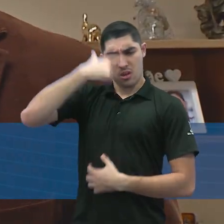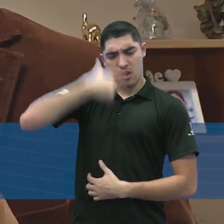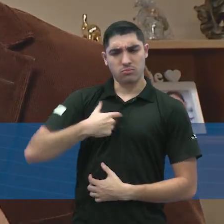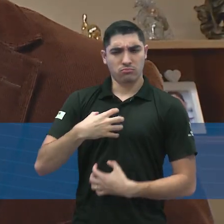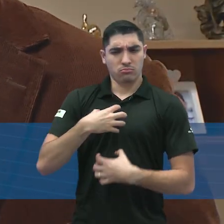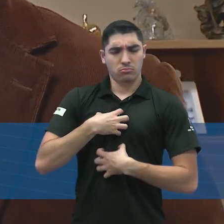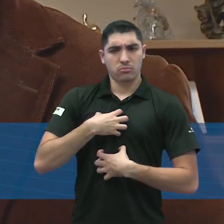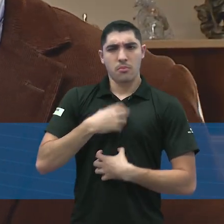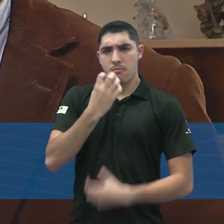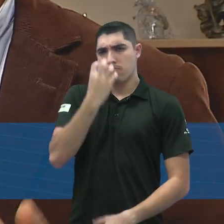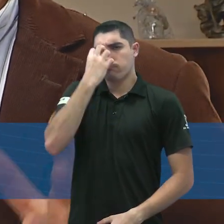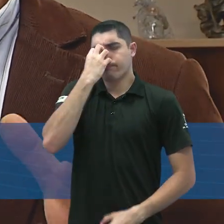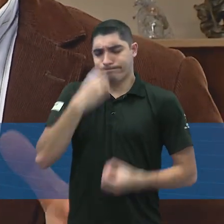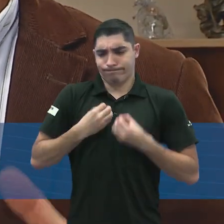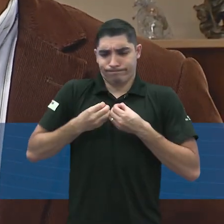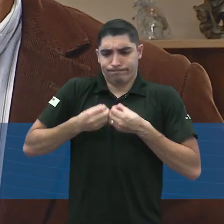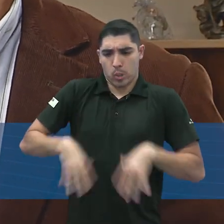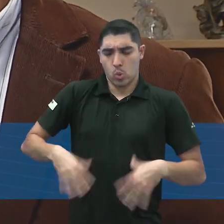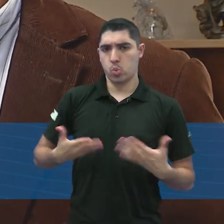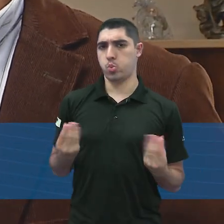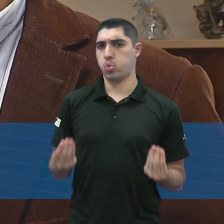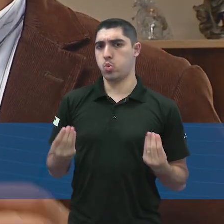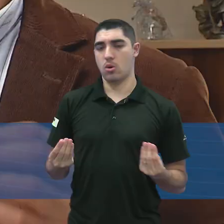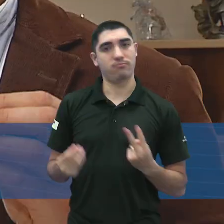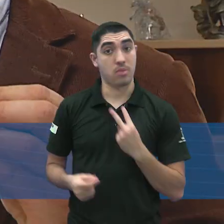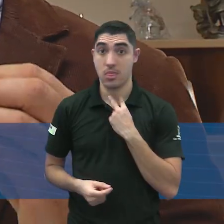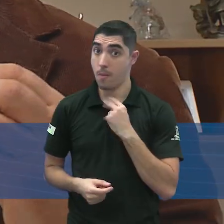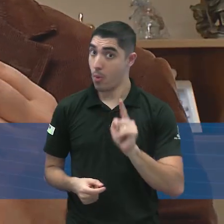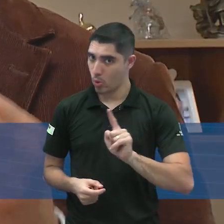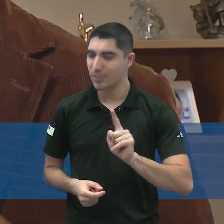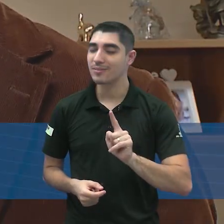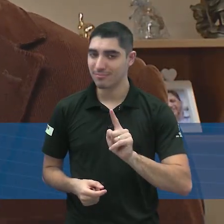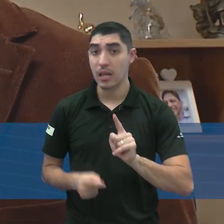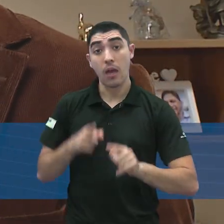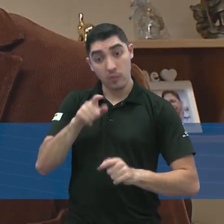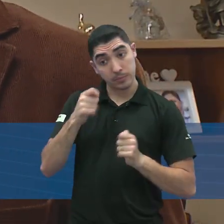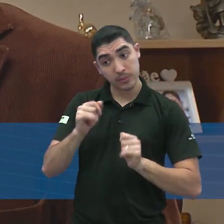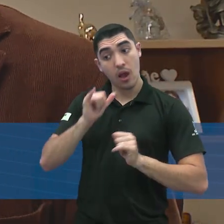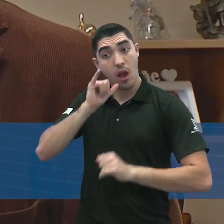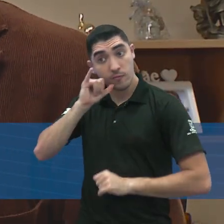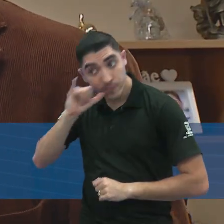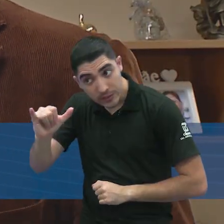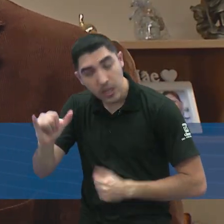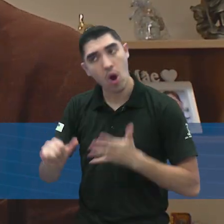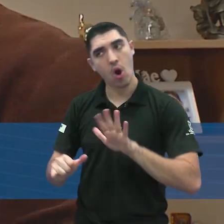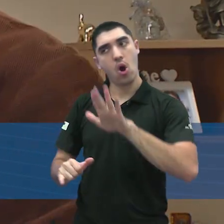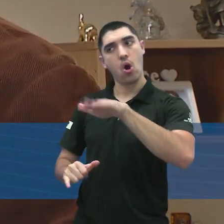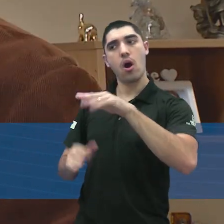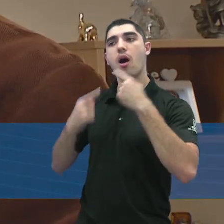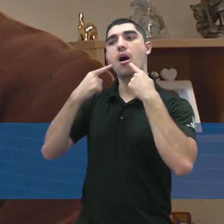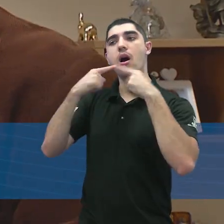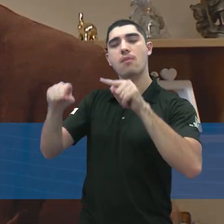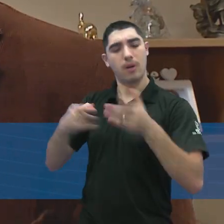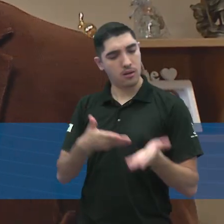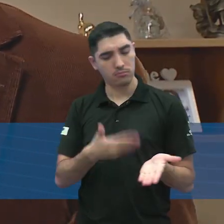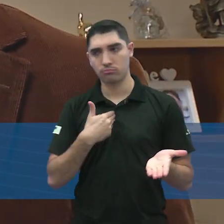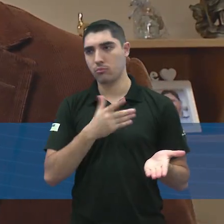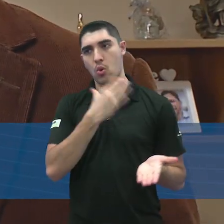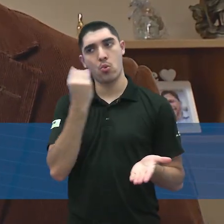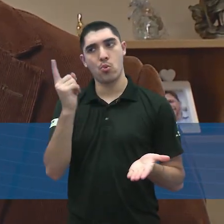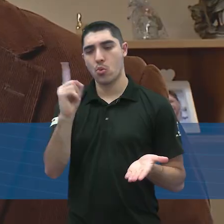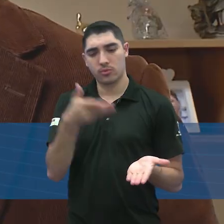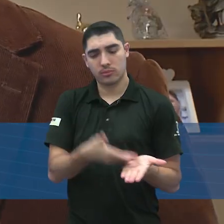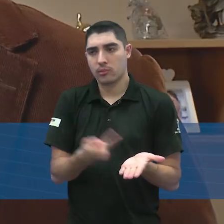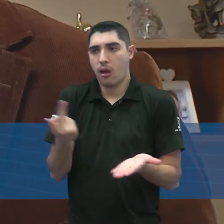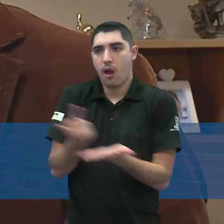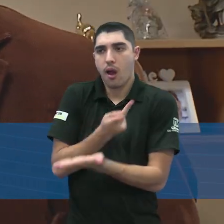Então, faz essa reclamação, faz esse registro dessa reclamação. O fornecedor vai fornecer